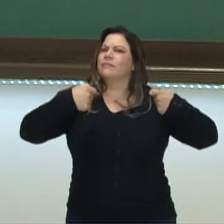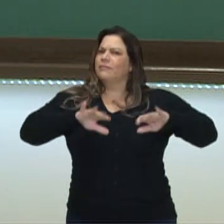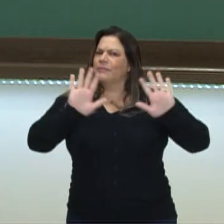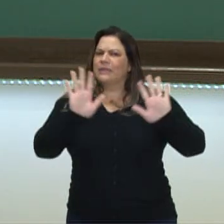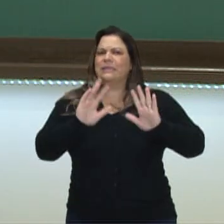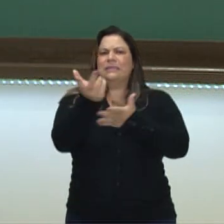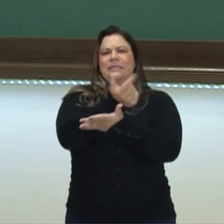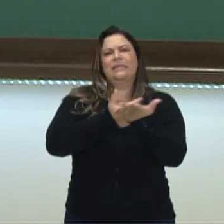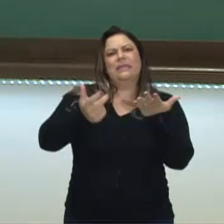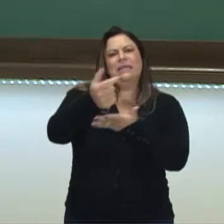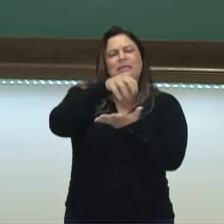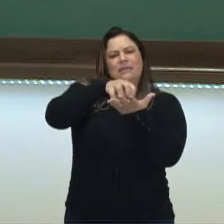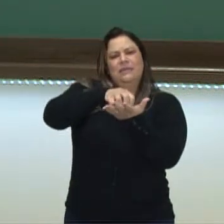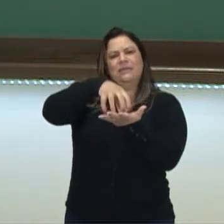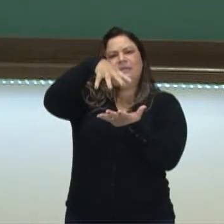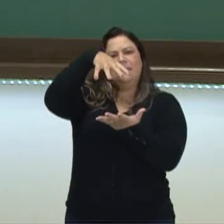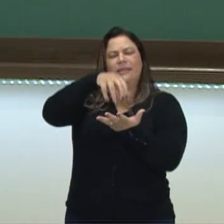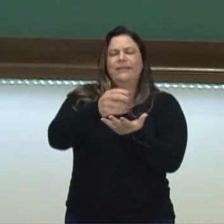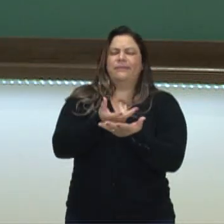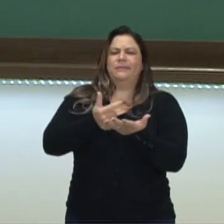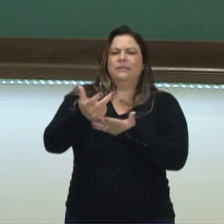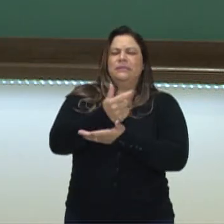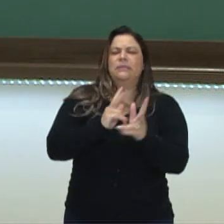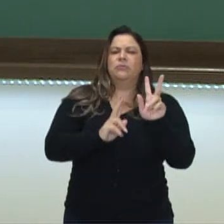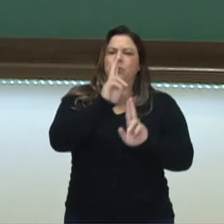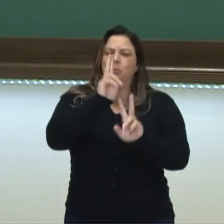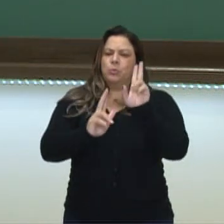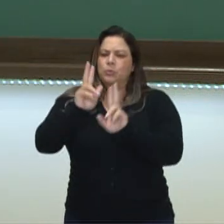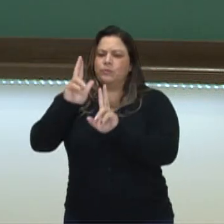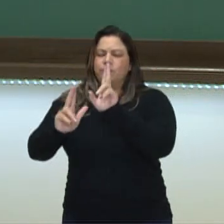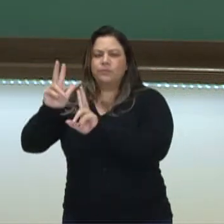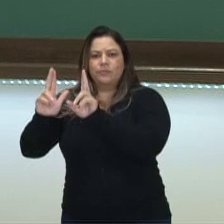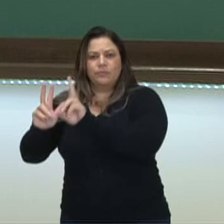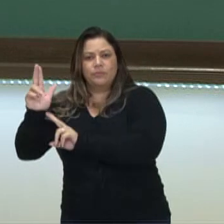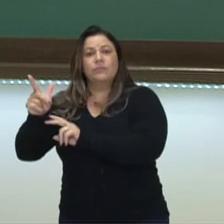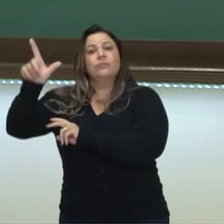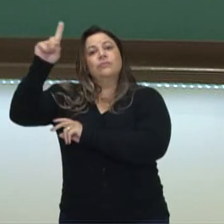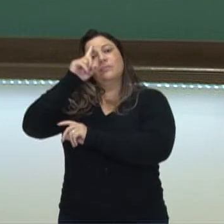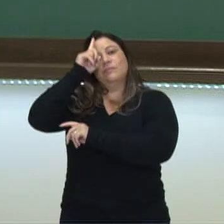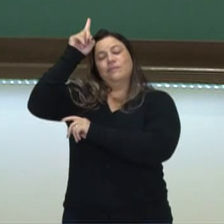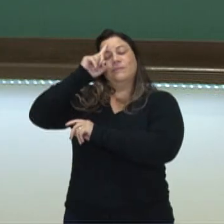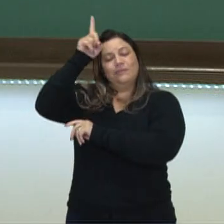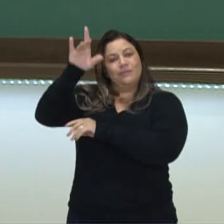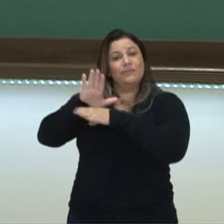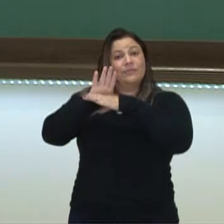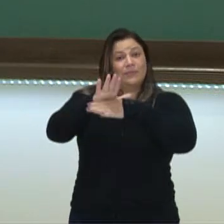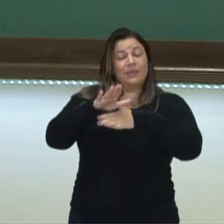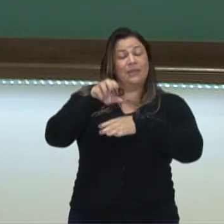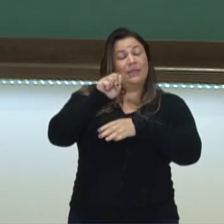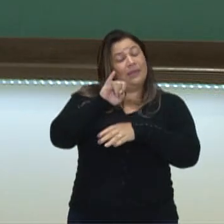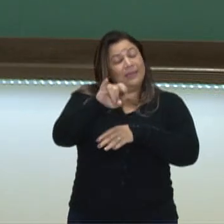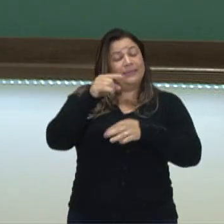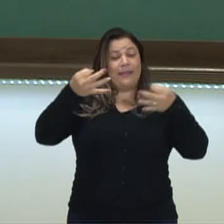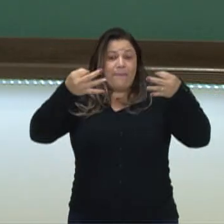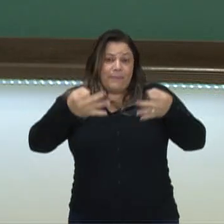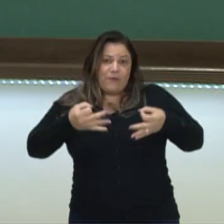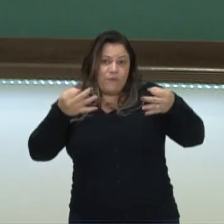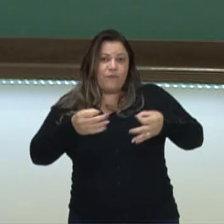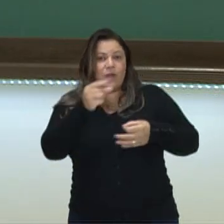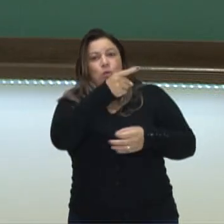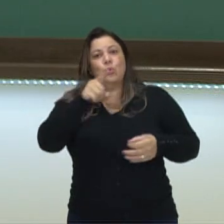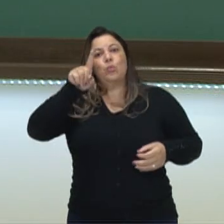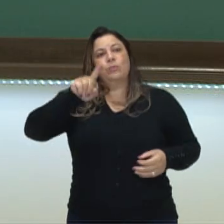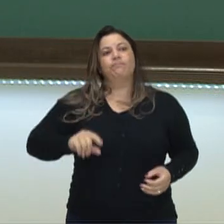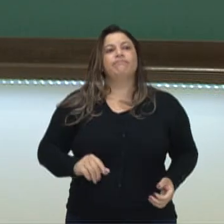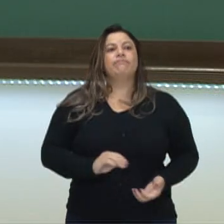os desenhos ou ficar recortando quadradinhos, a gente tem uma outra ideia para te ajudar a verificar se o número é quadrado perfeito ou não. Dá